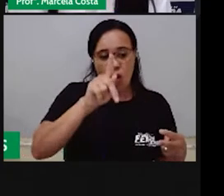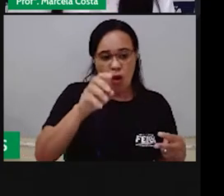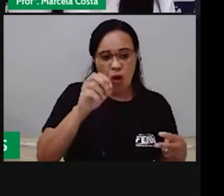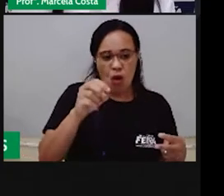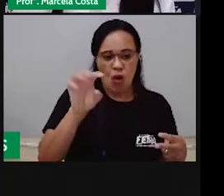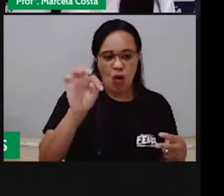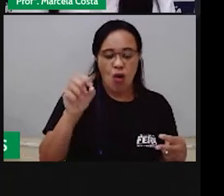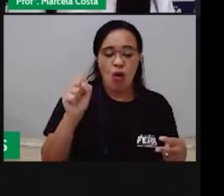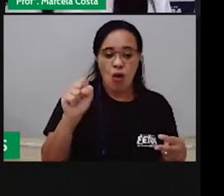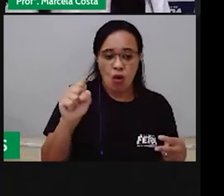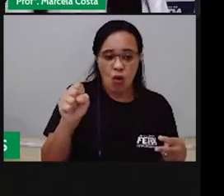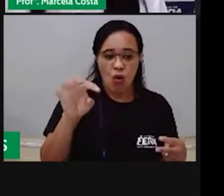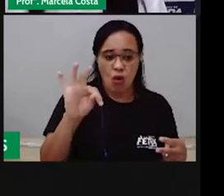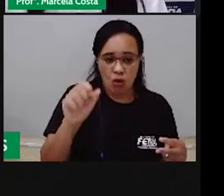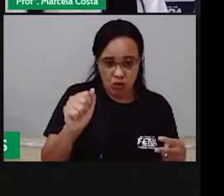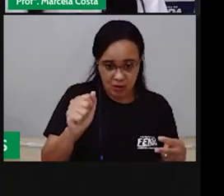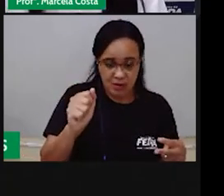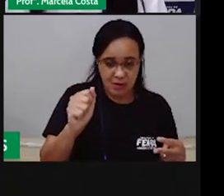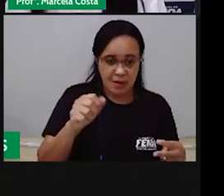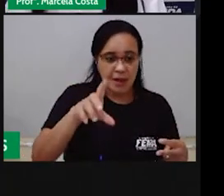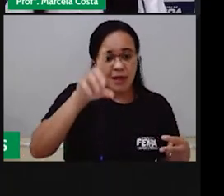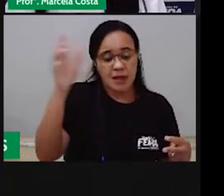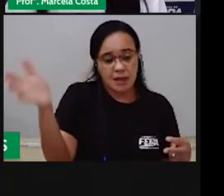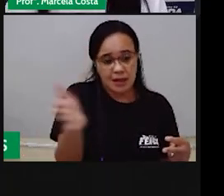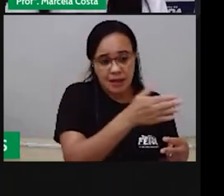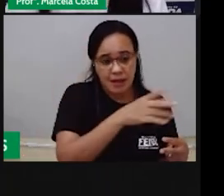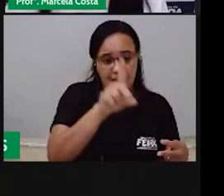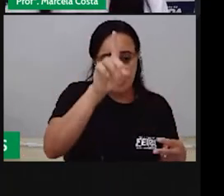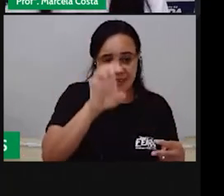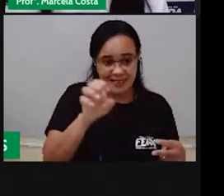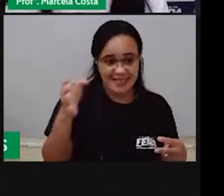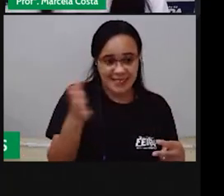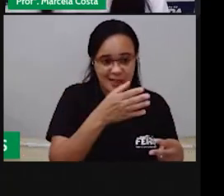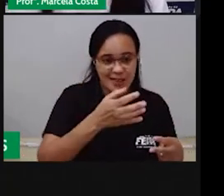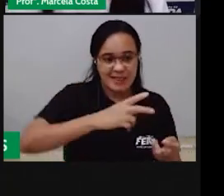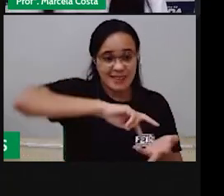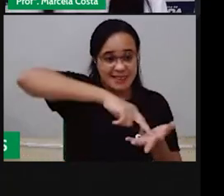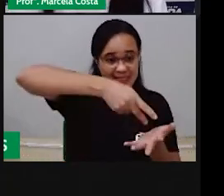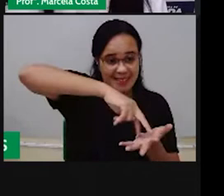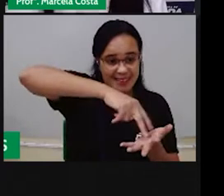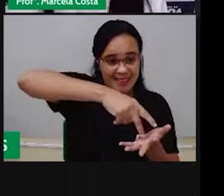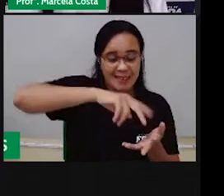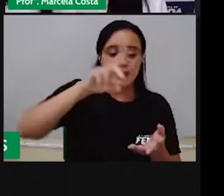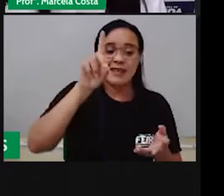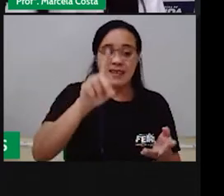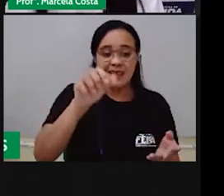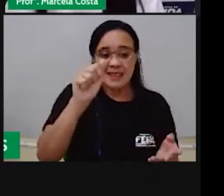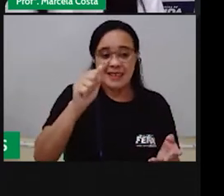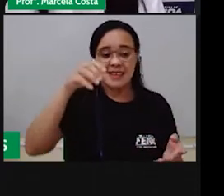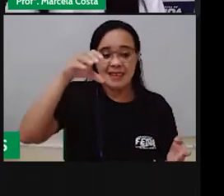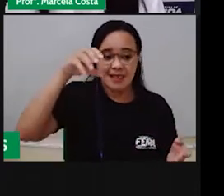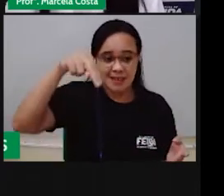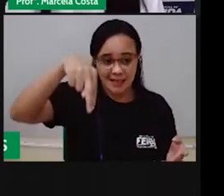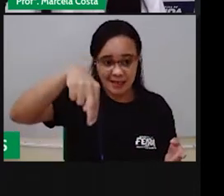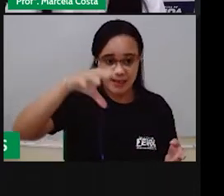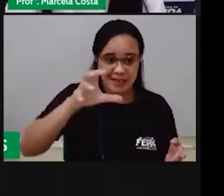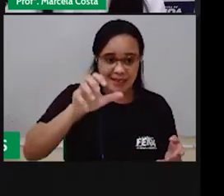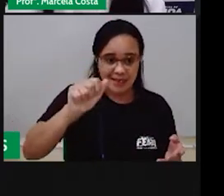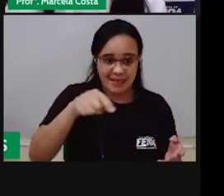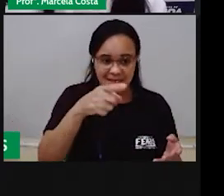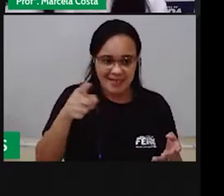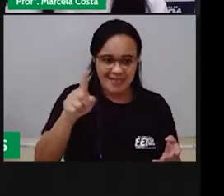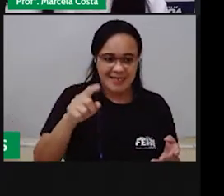gosto. Então, a gente pode escrever aí essa frase no caderno. É uma frase de